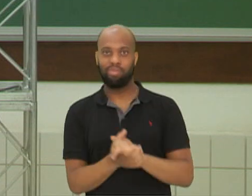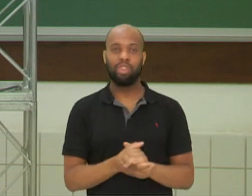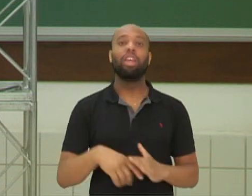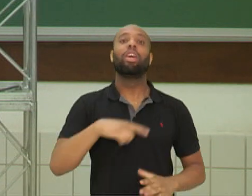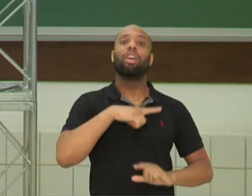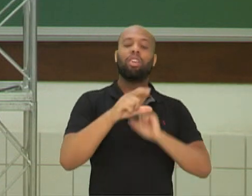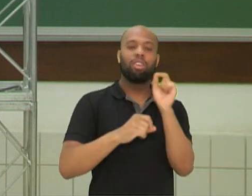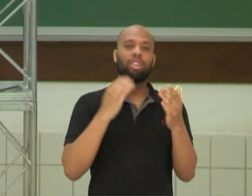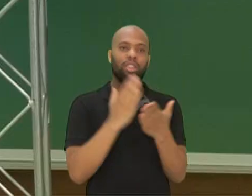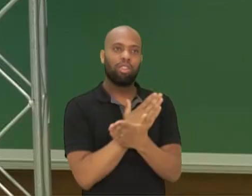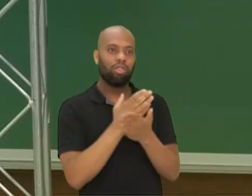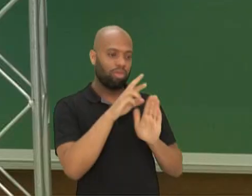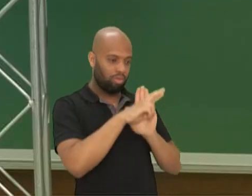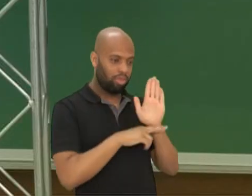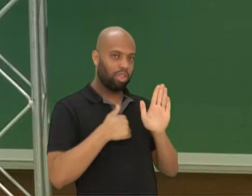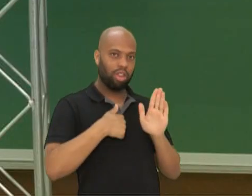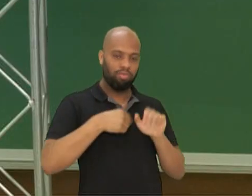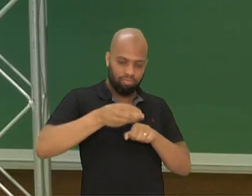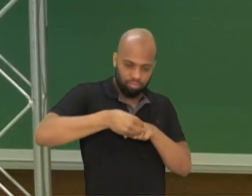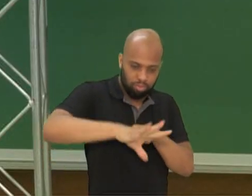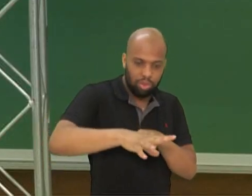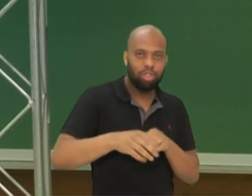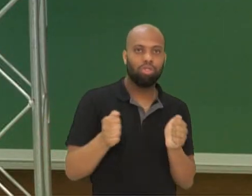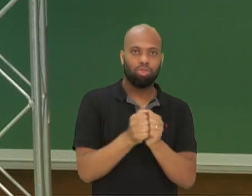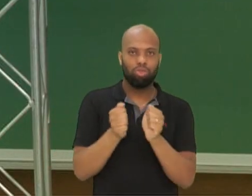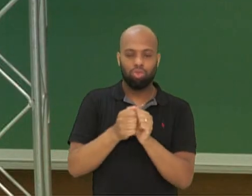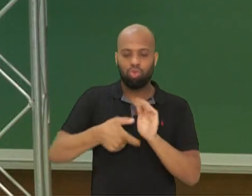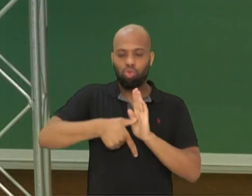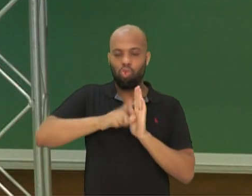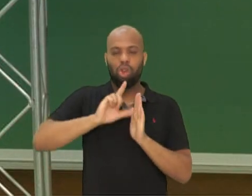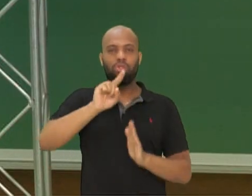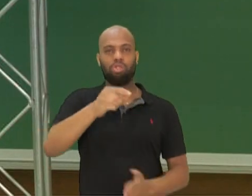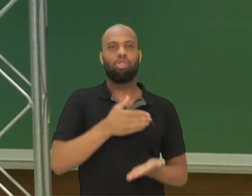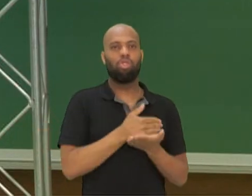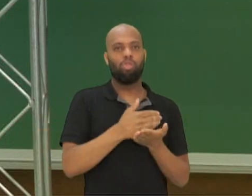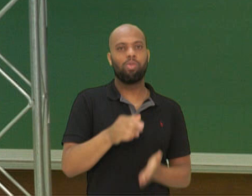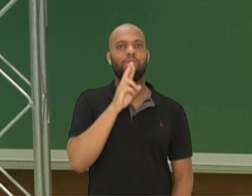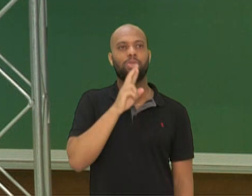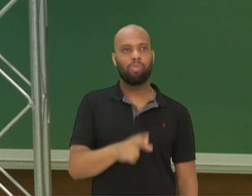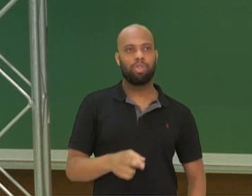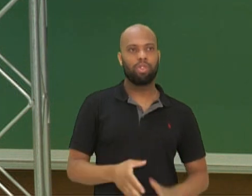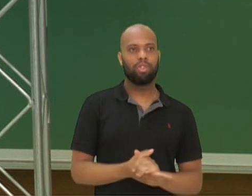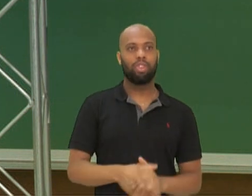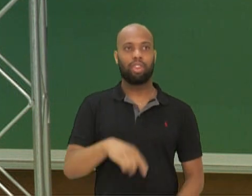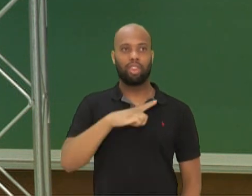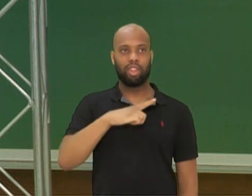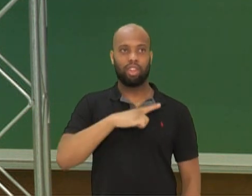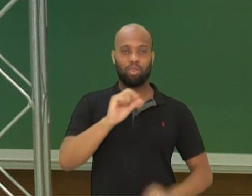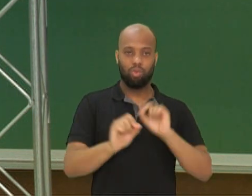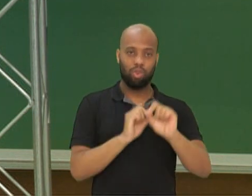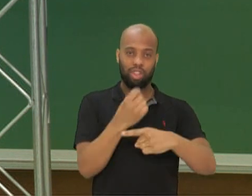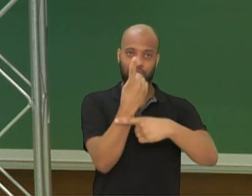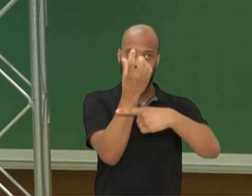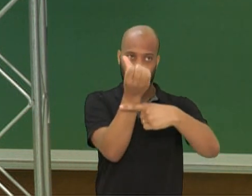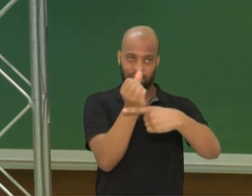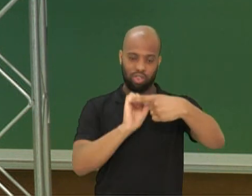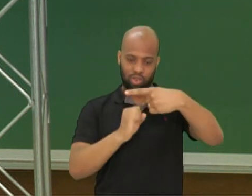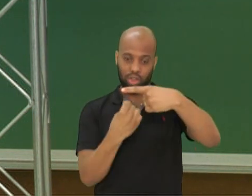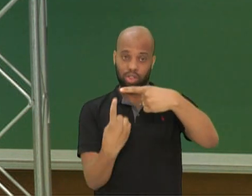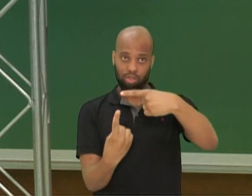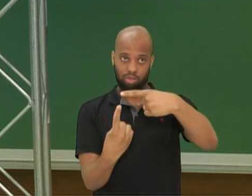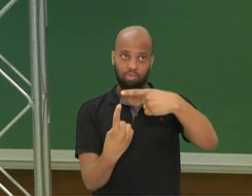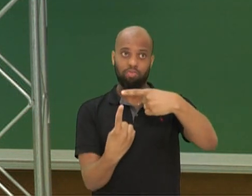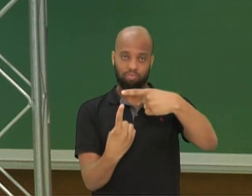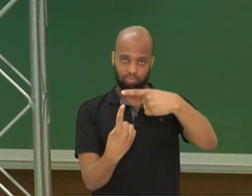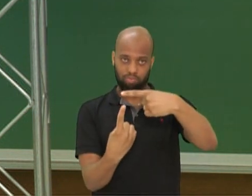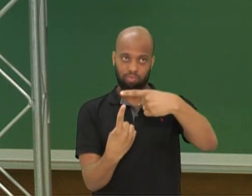Calma, não vamos entrar em desespero nesse momento. Vamos aplicar as propriedades com calma. A primeira propriedade que você vai usar aqui é reescrever